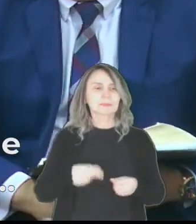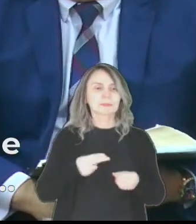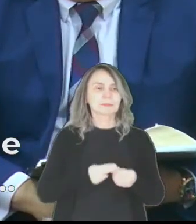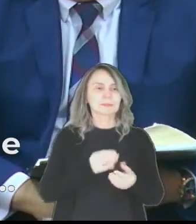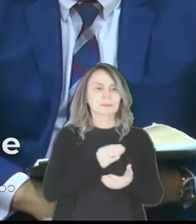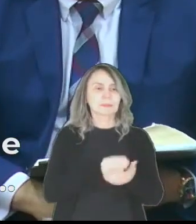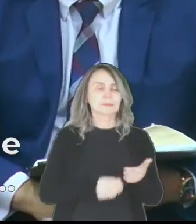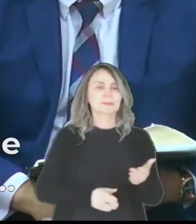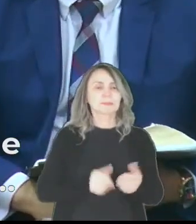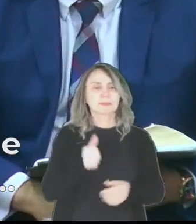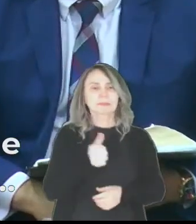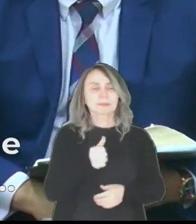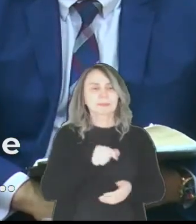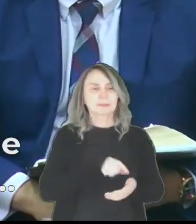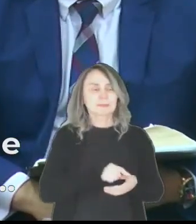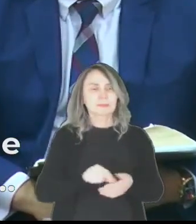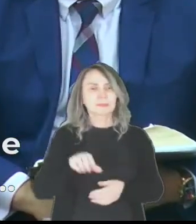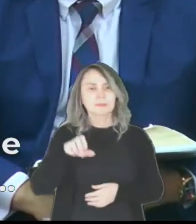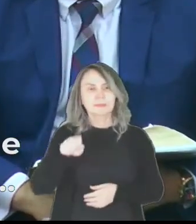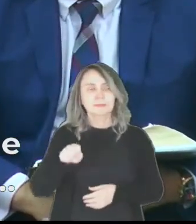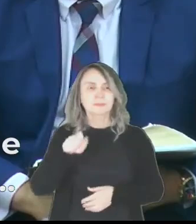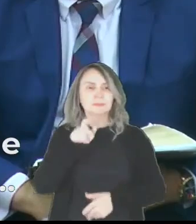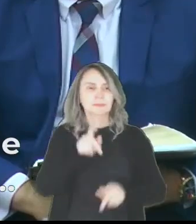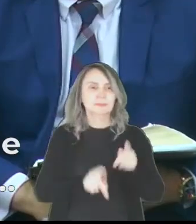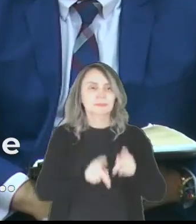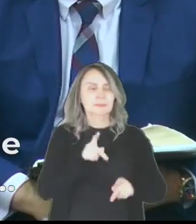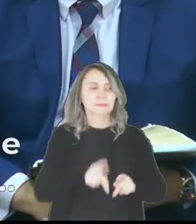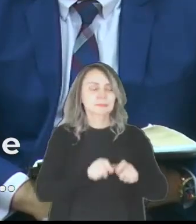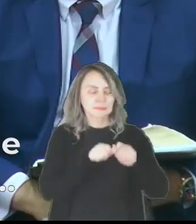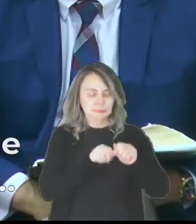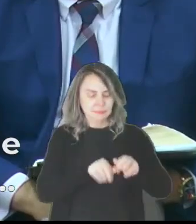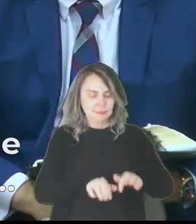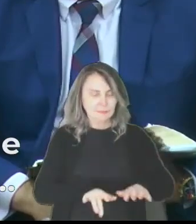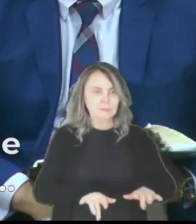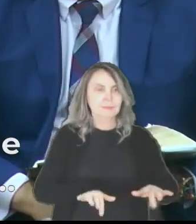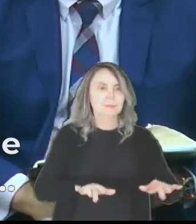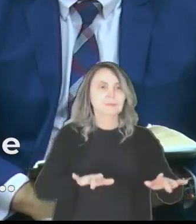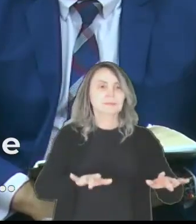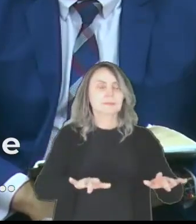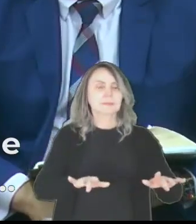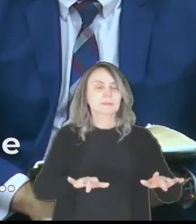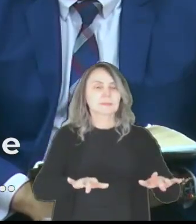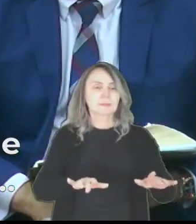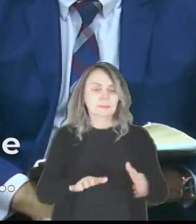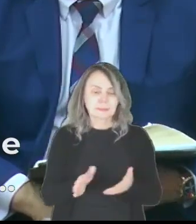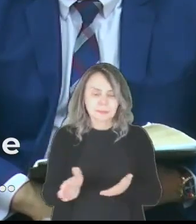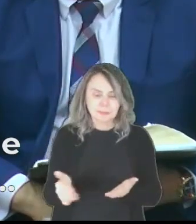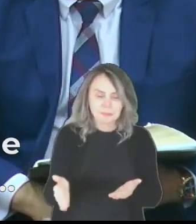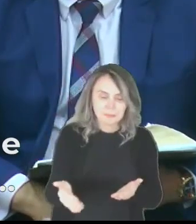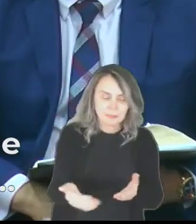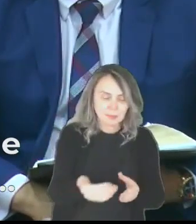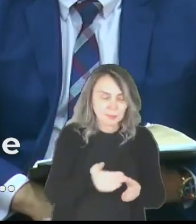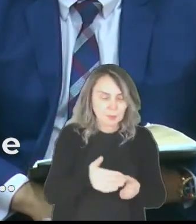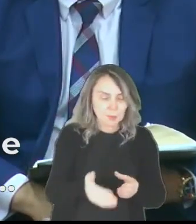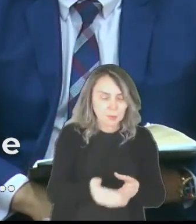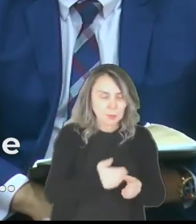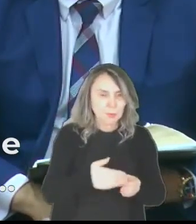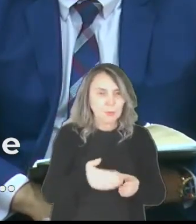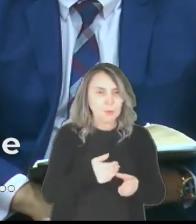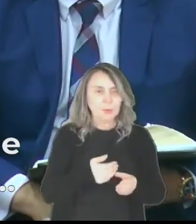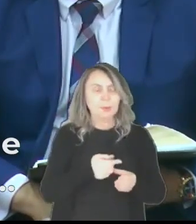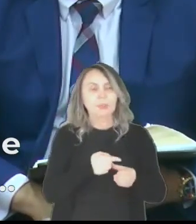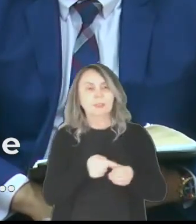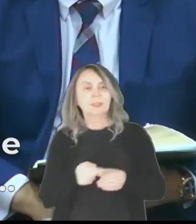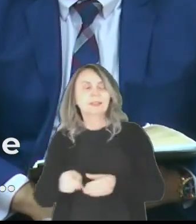11:8. E espalhava-se o povo e colhia, e em moinhos o moía, ou num